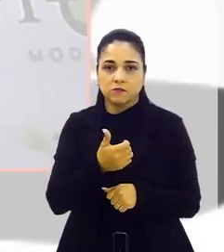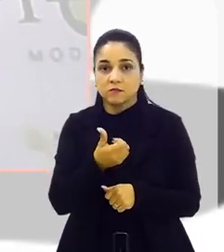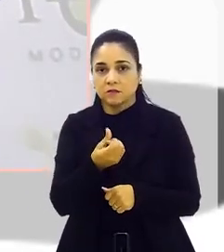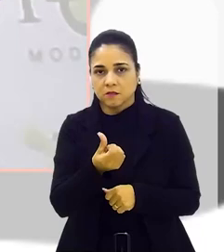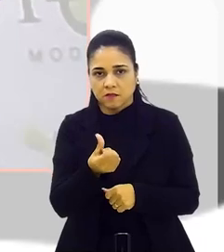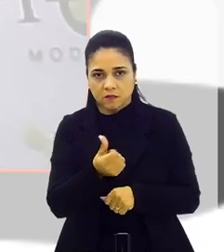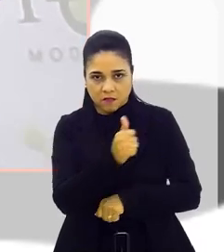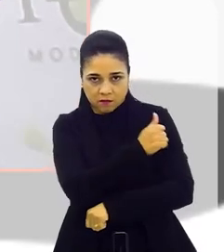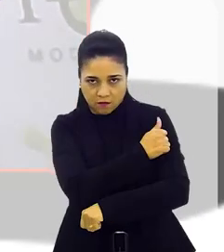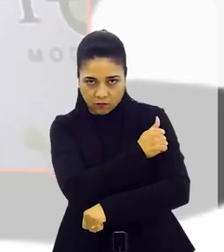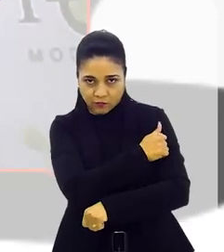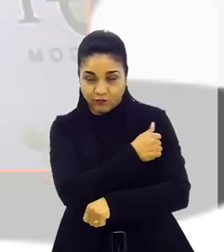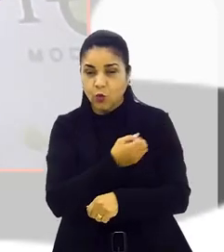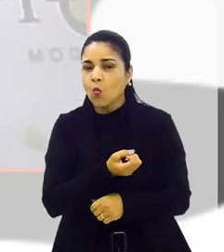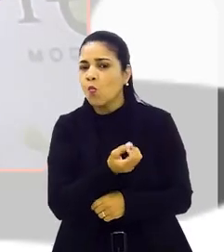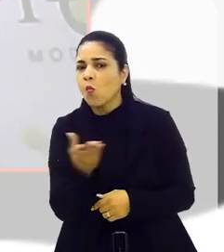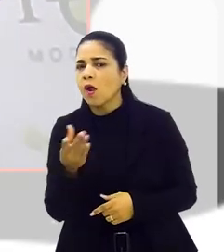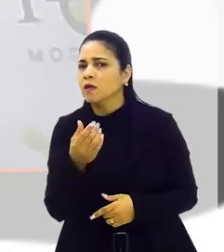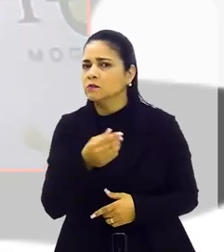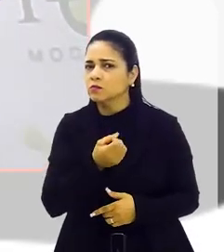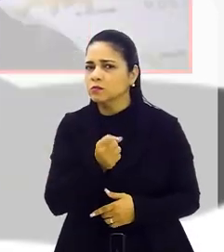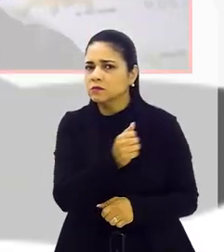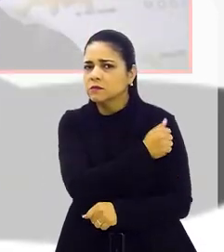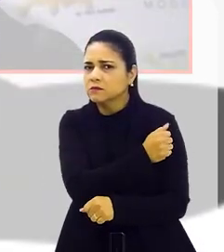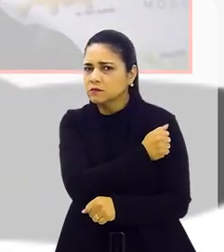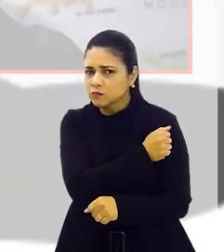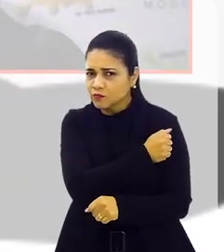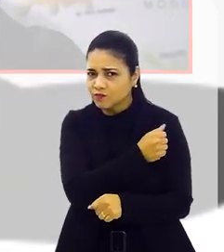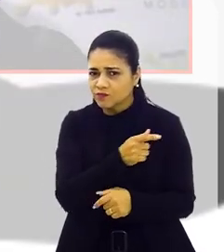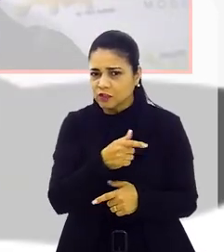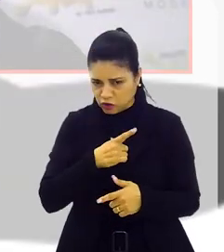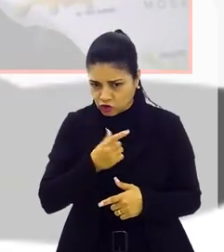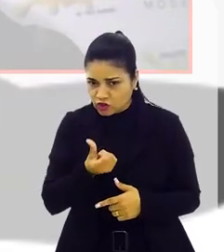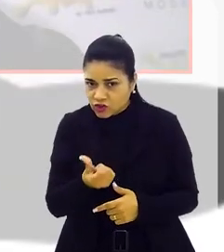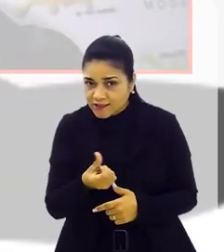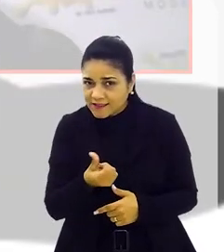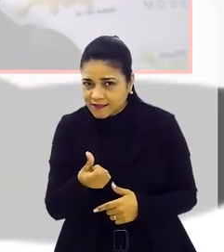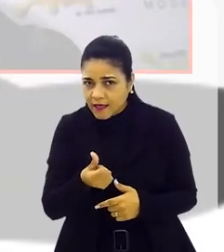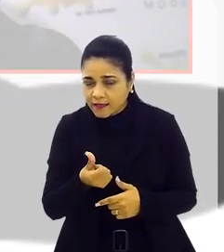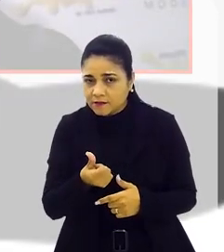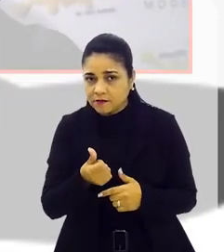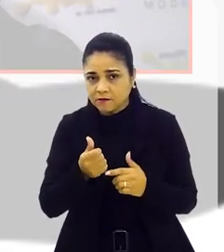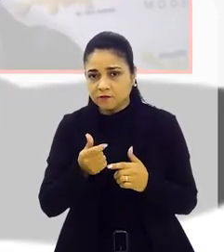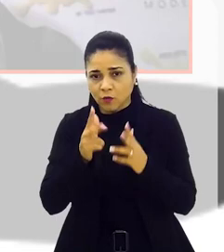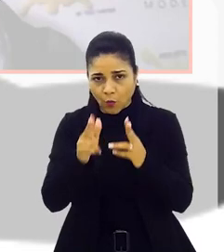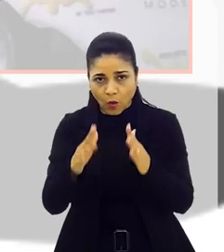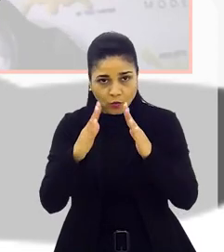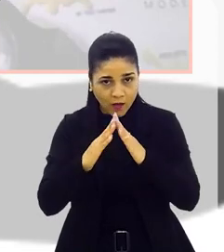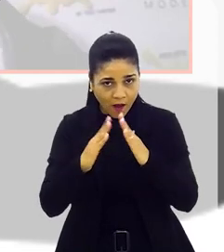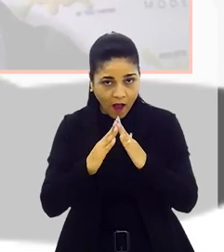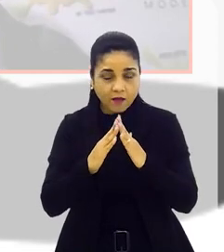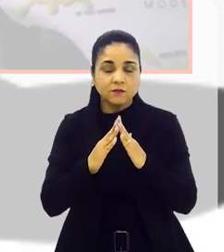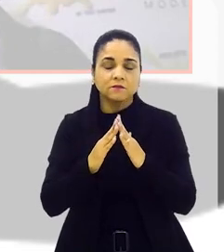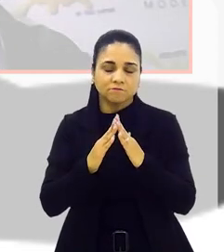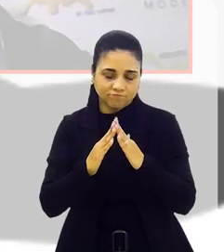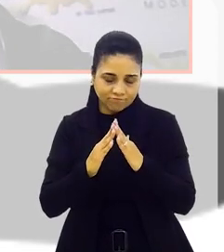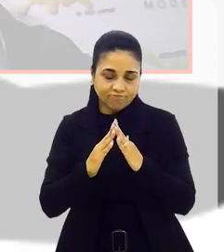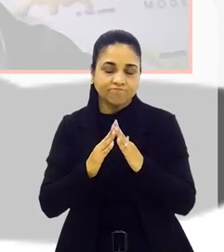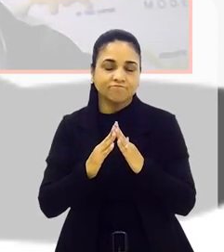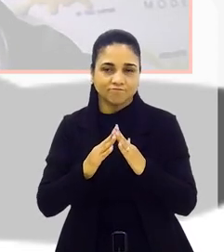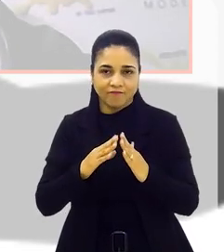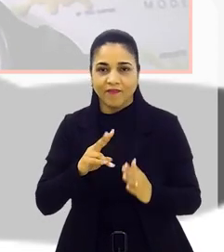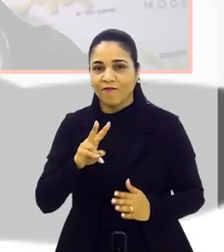de meninos, mas Que eu tive que dar aumentou, uma você ainda parada. não disse o número, mas todos ainda eram os 16 da varanda da sua casa? Isso,